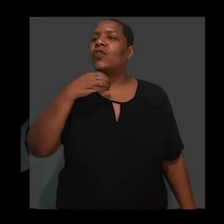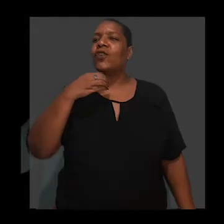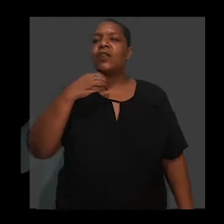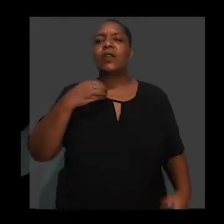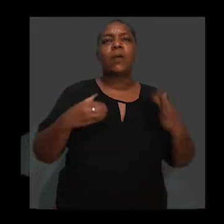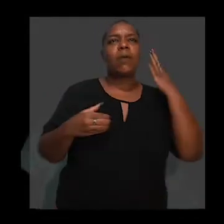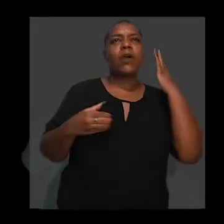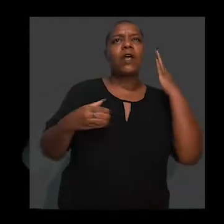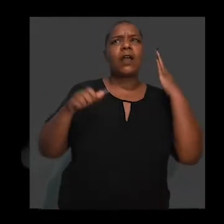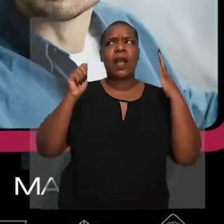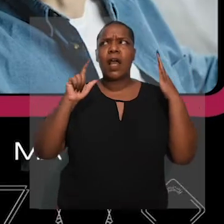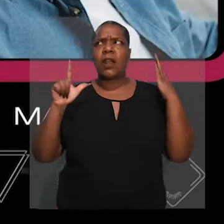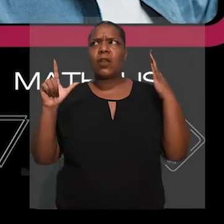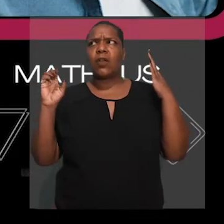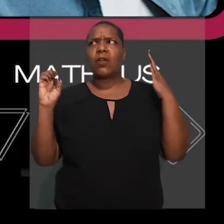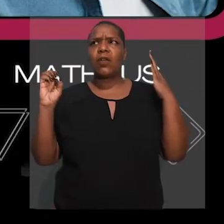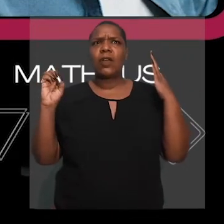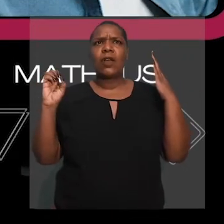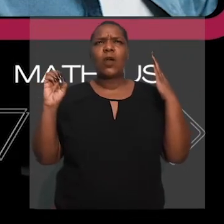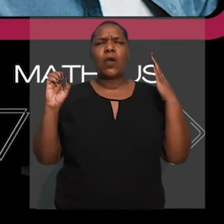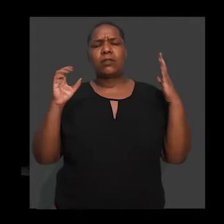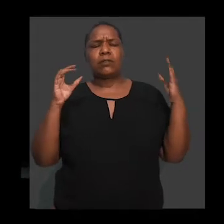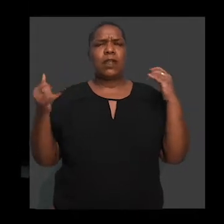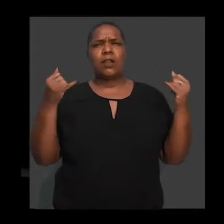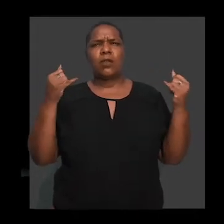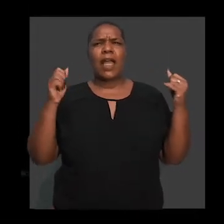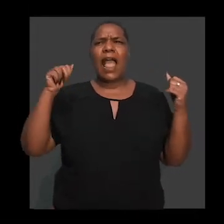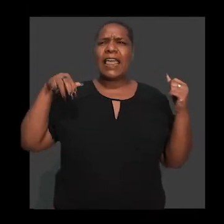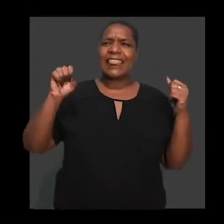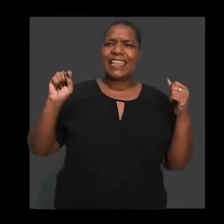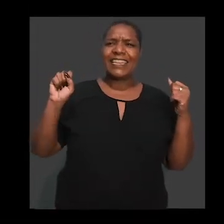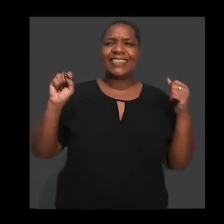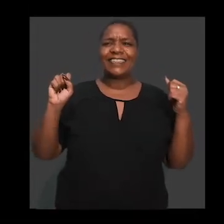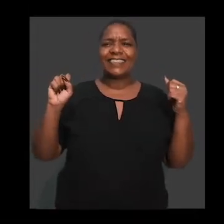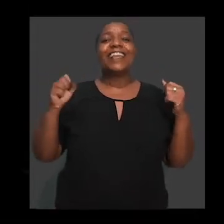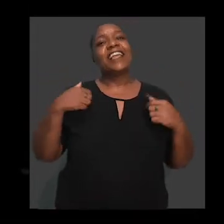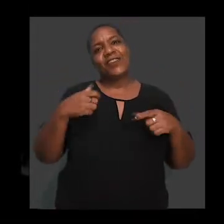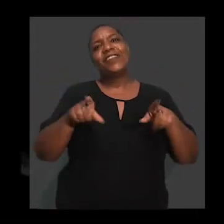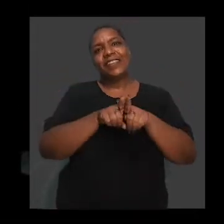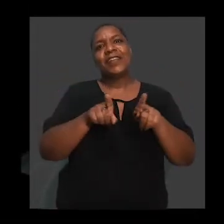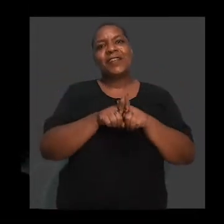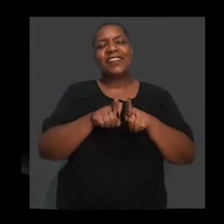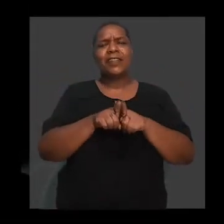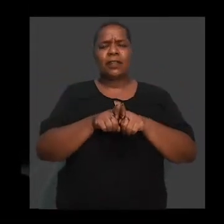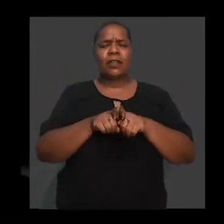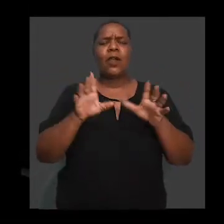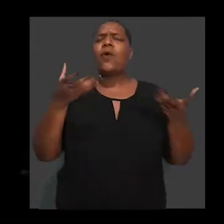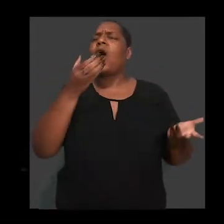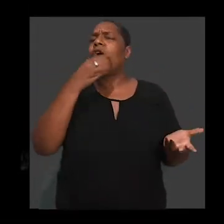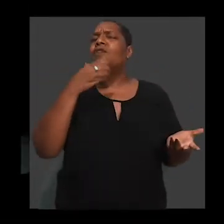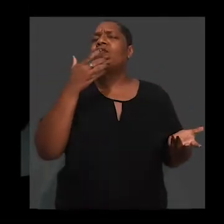Que fruta? Alô? Morango? Te dá água na A boca? mim também. Alô? Anis. Alô? Eu